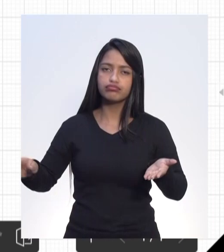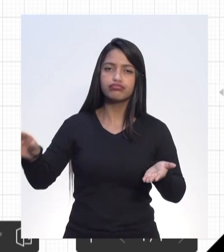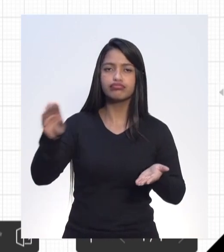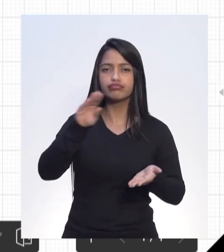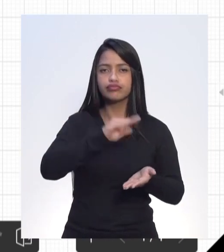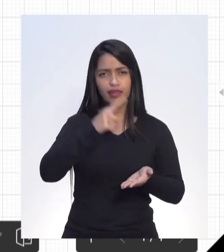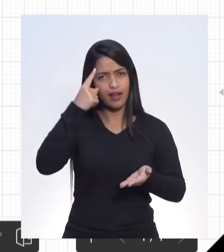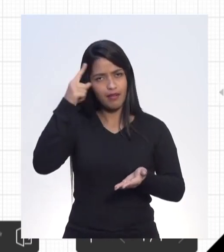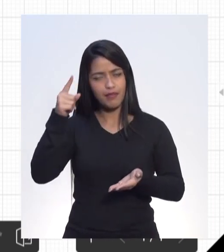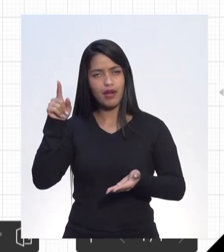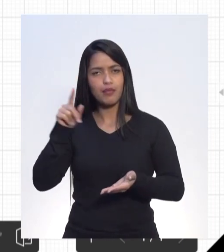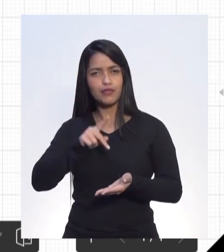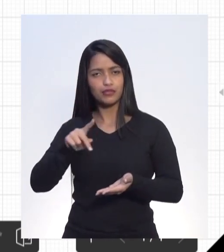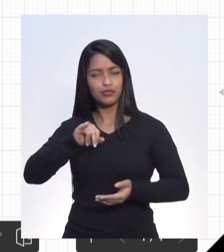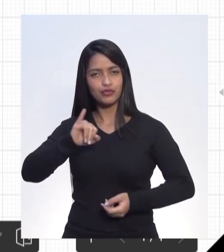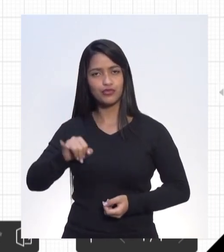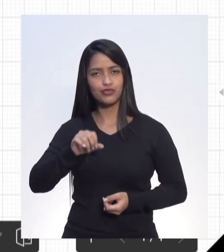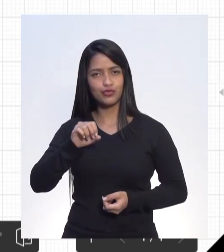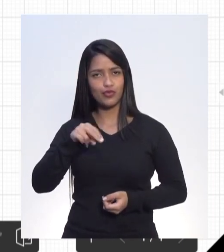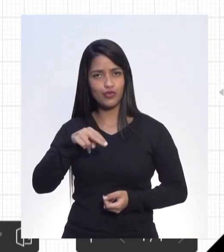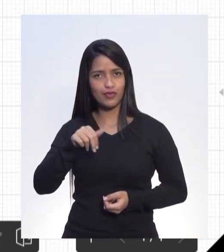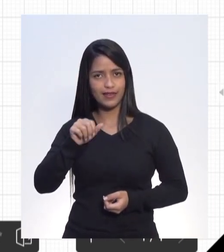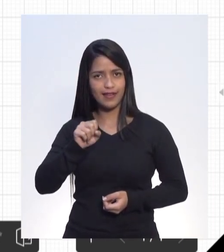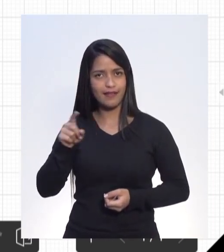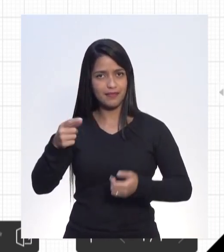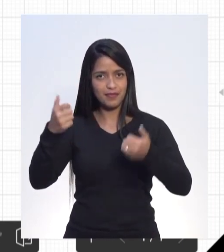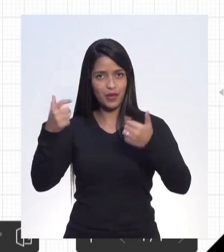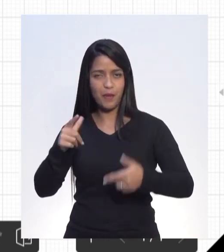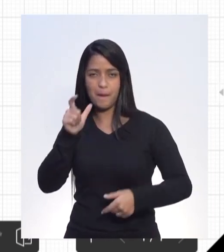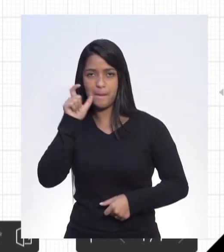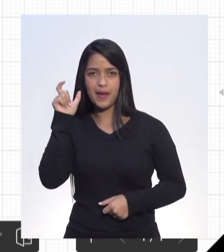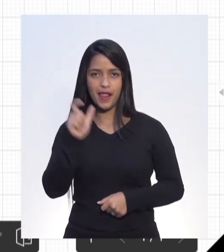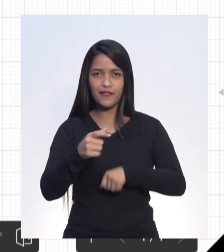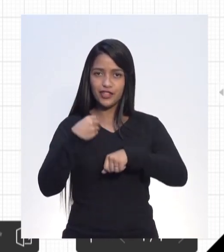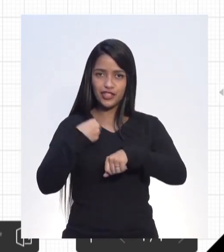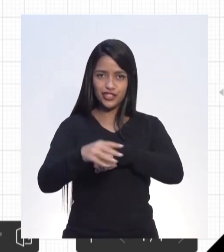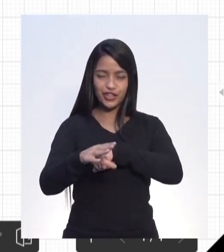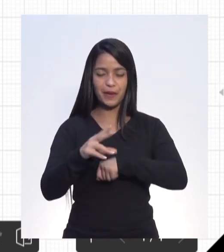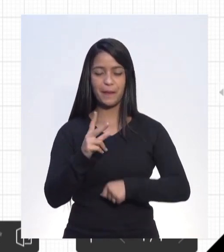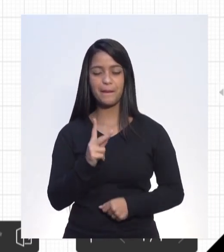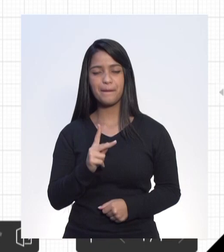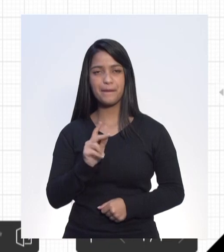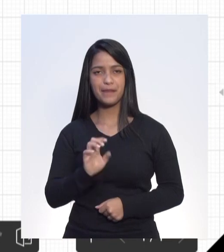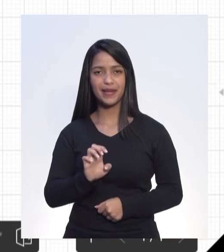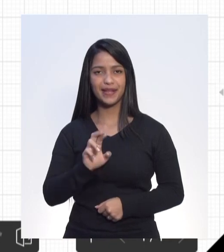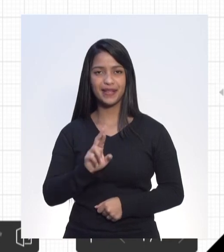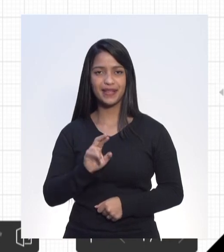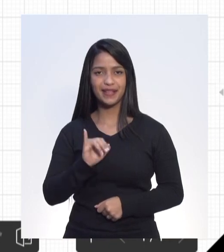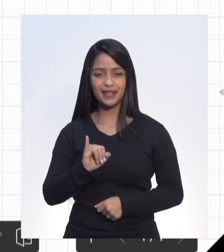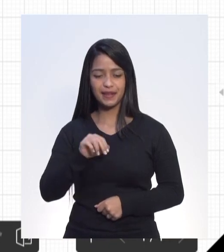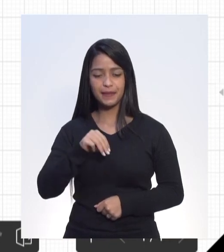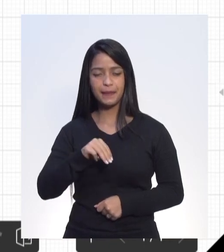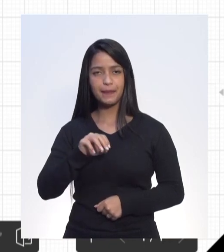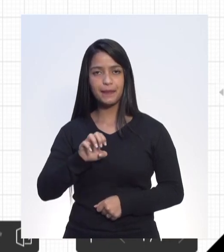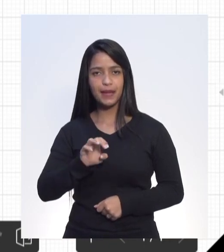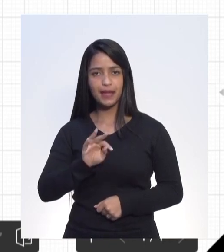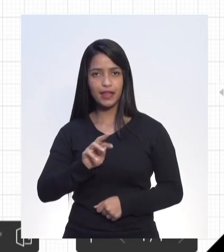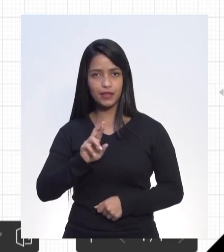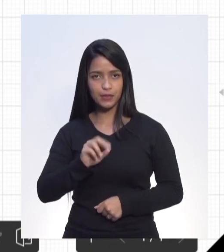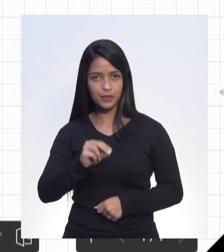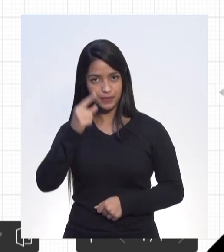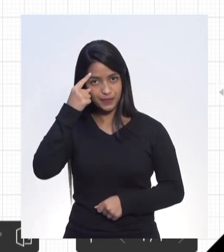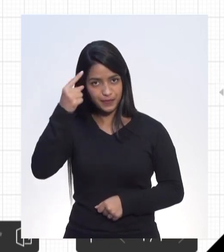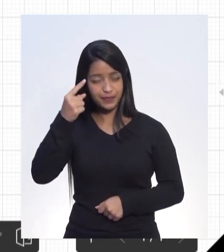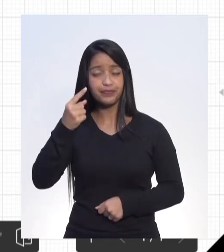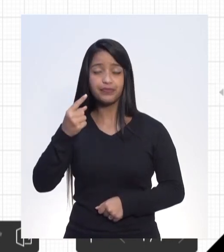palavra perímetro. E aí a gente pode pensar de uma forma... Tem que ter algumas formas para se pensar na resolução desse